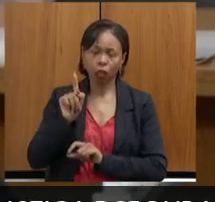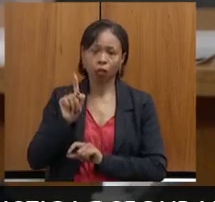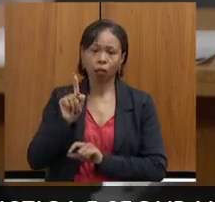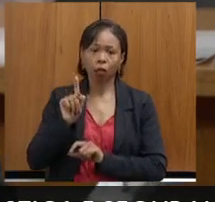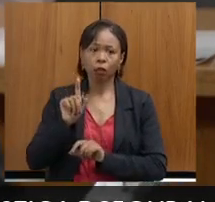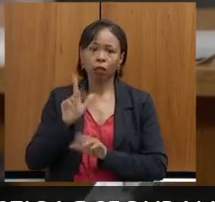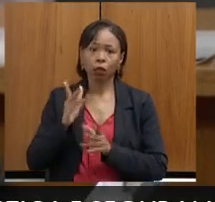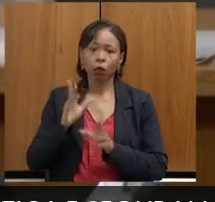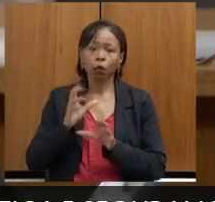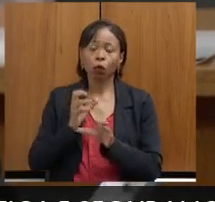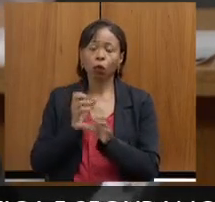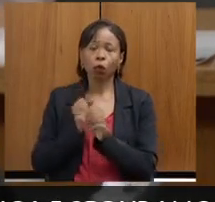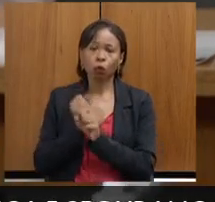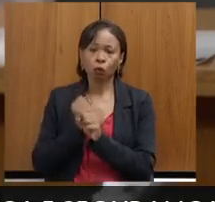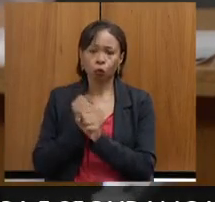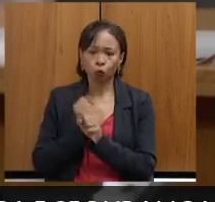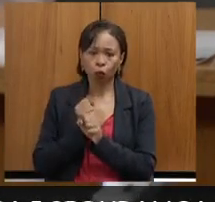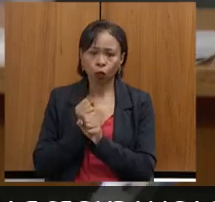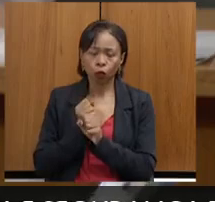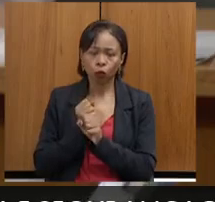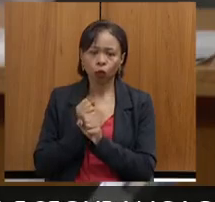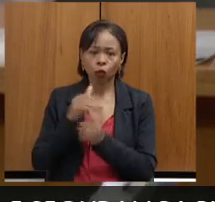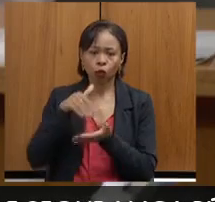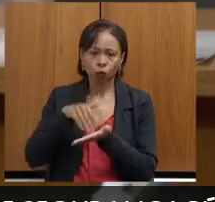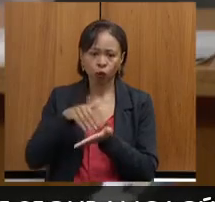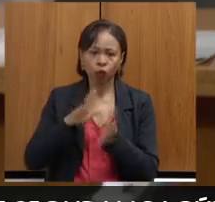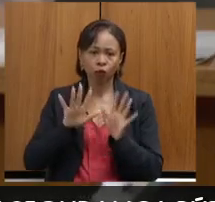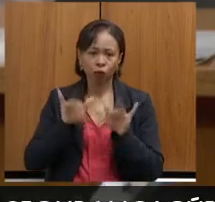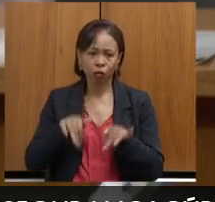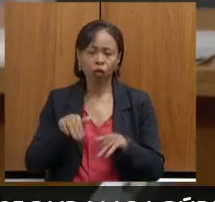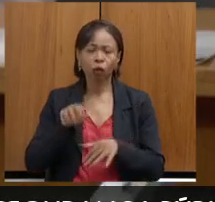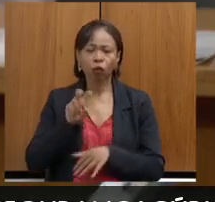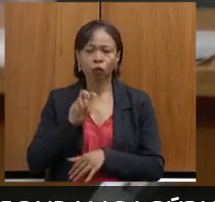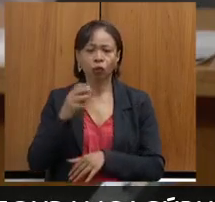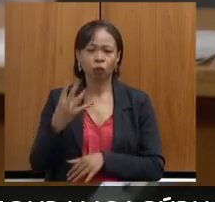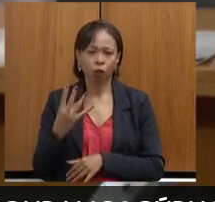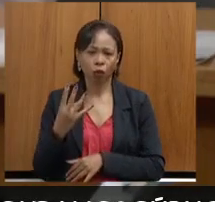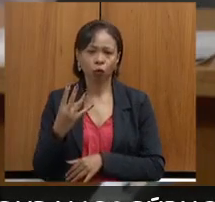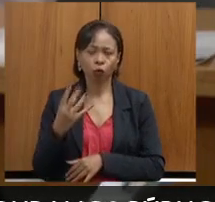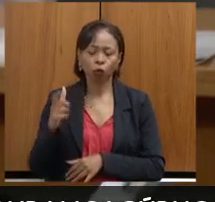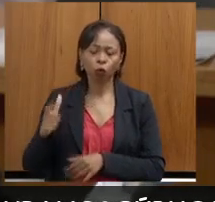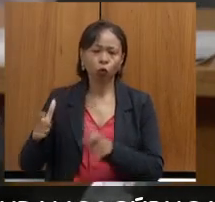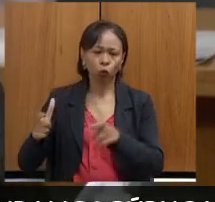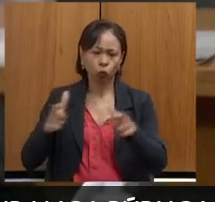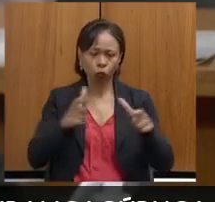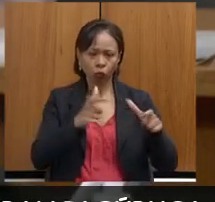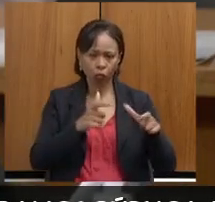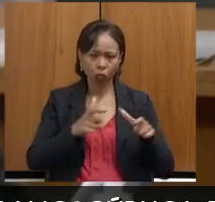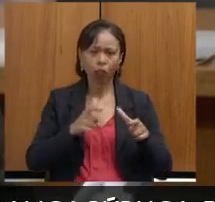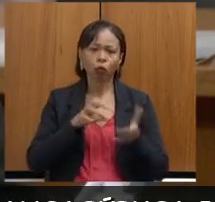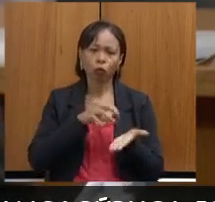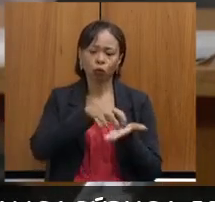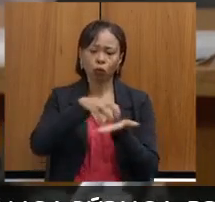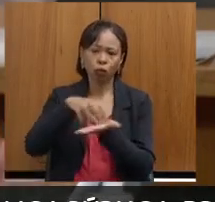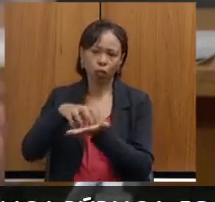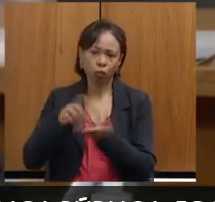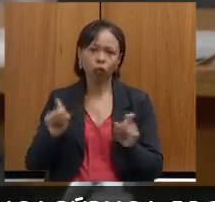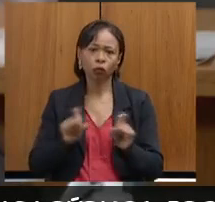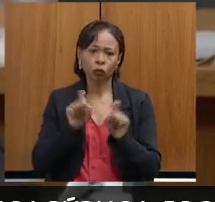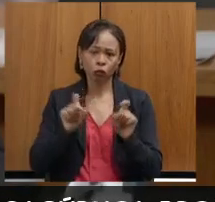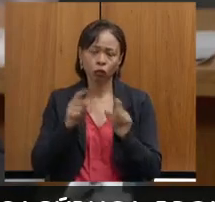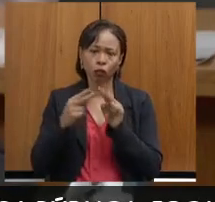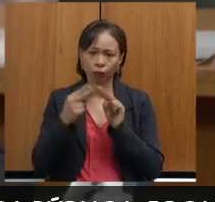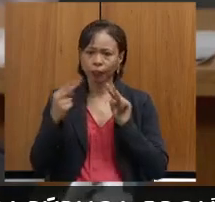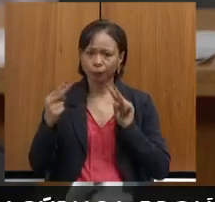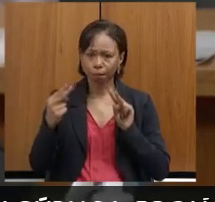com pelo menos 50 e os pontos do nosso Estado com plantão digital e funcionamento recentemente cabe